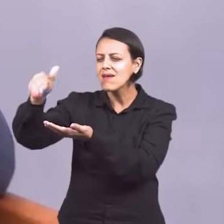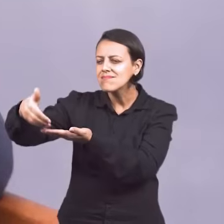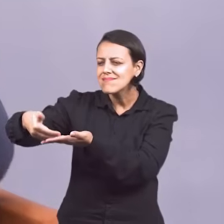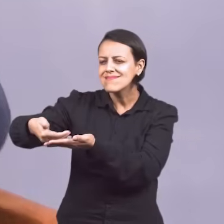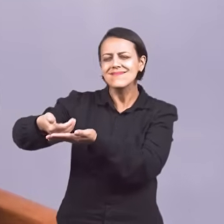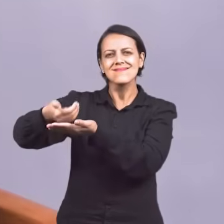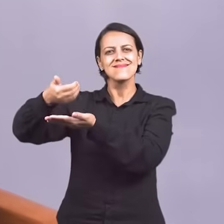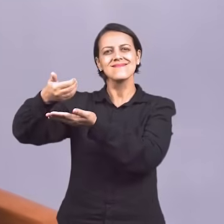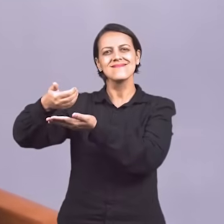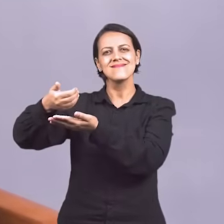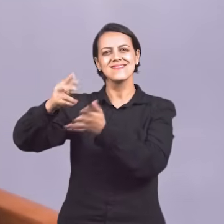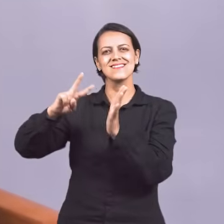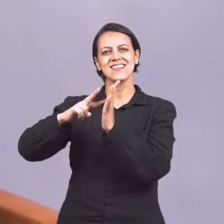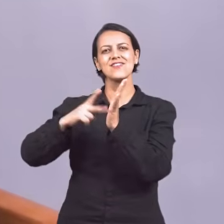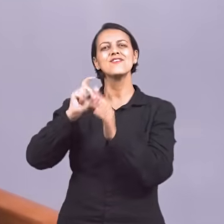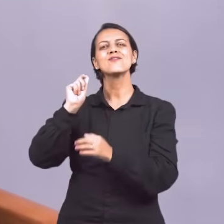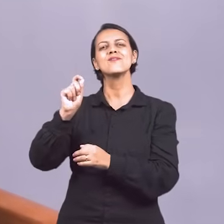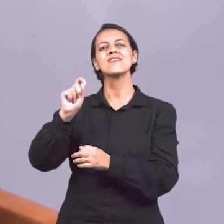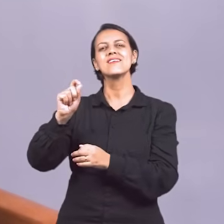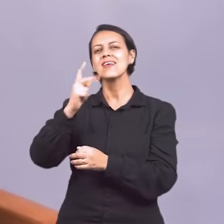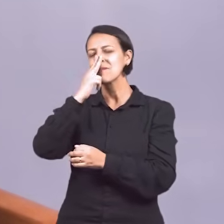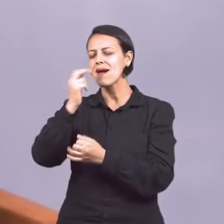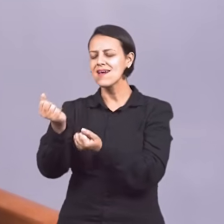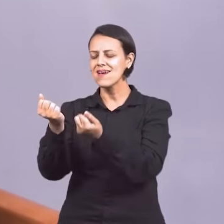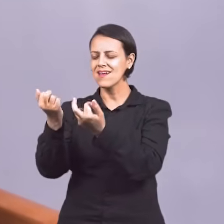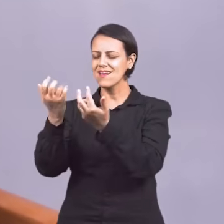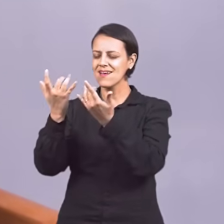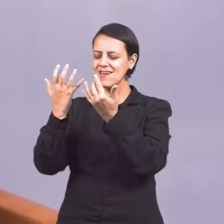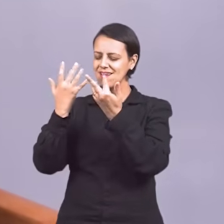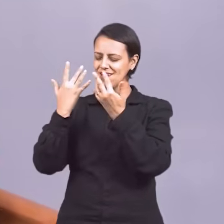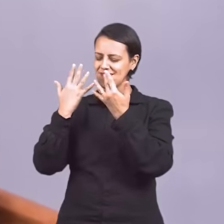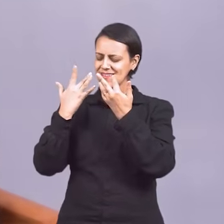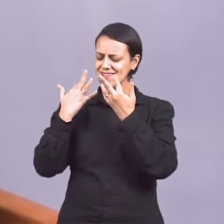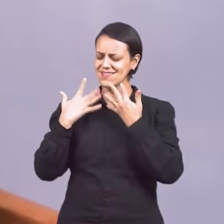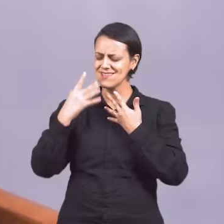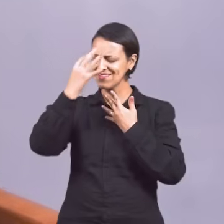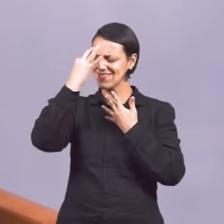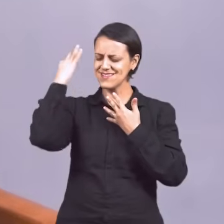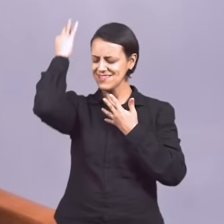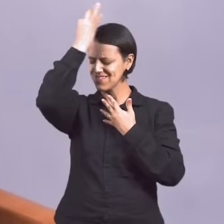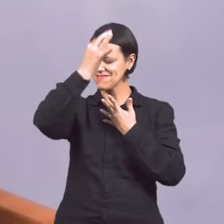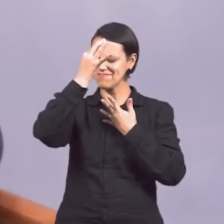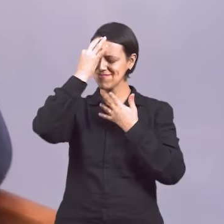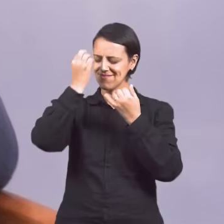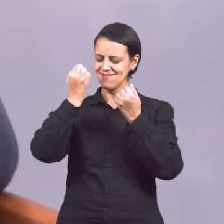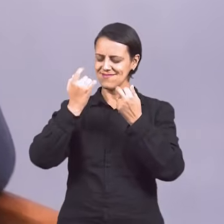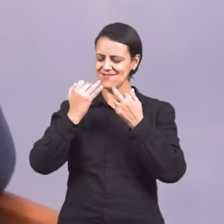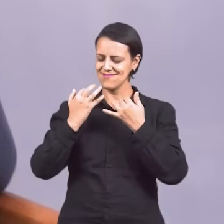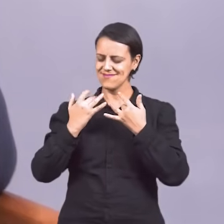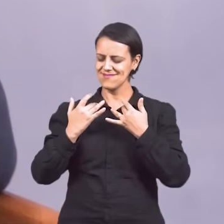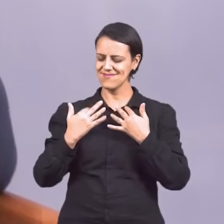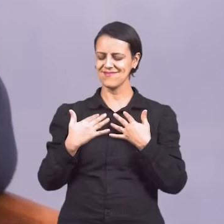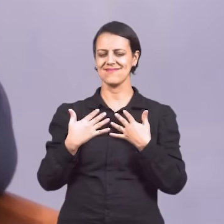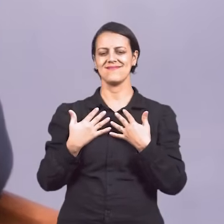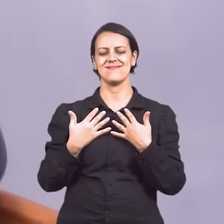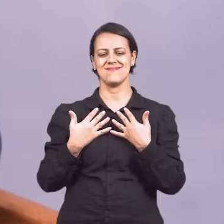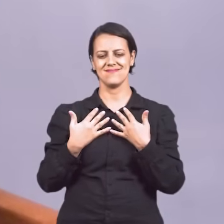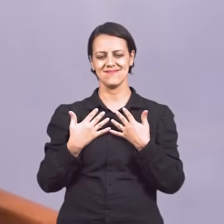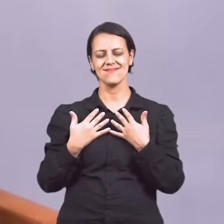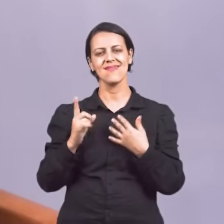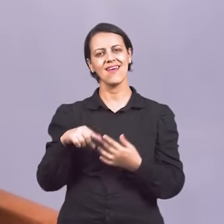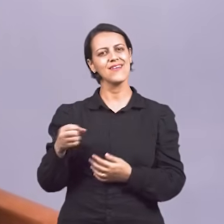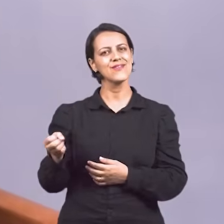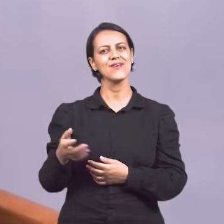o maná, você está trazendo para você o refrigério, a bênção do Espírito Santo. Você está se alimentando do Espírito Santo. Ou seja, uma novidade, o